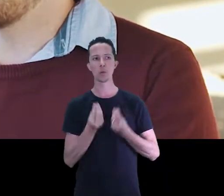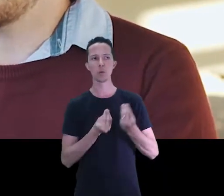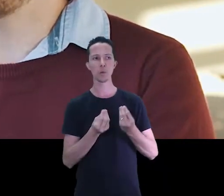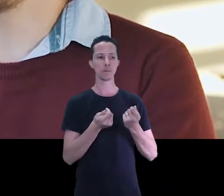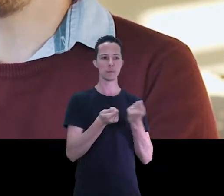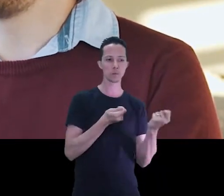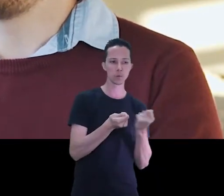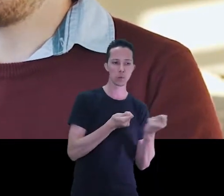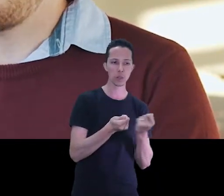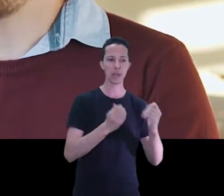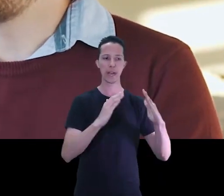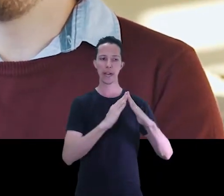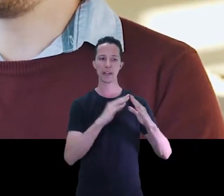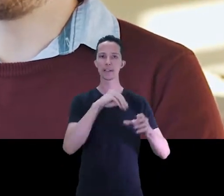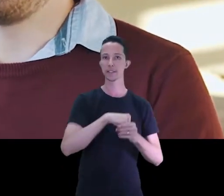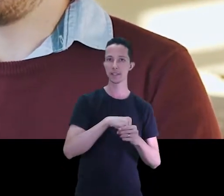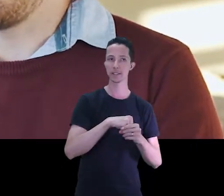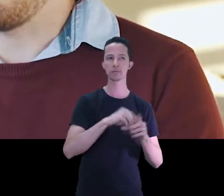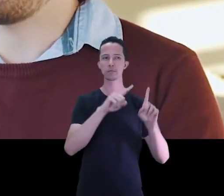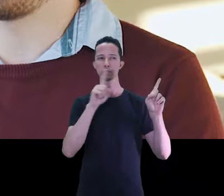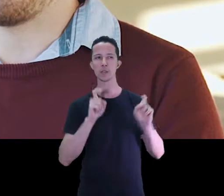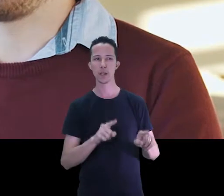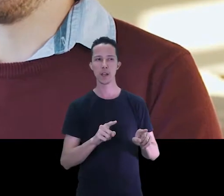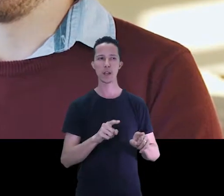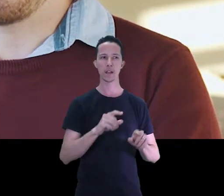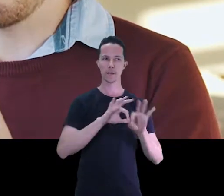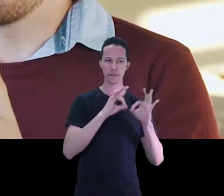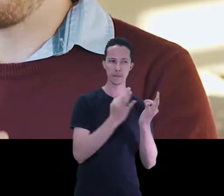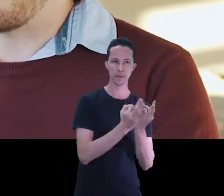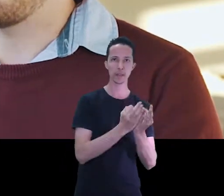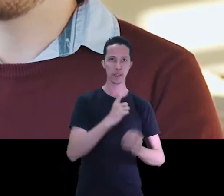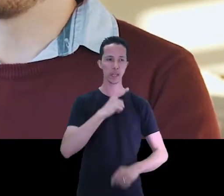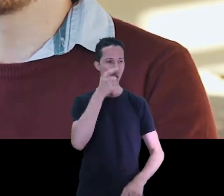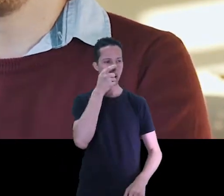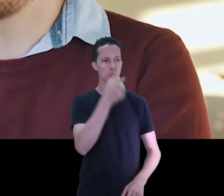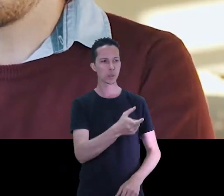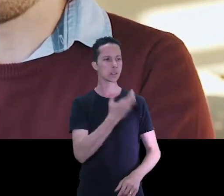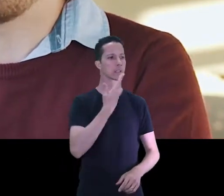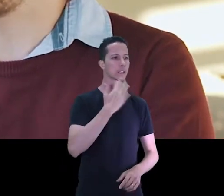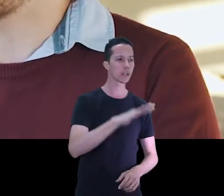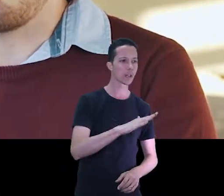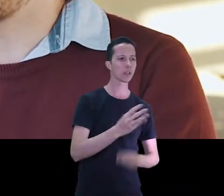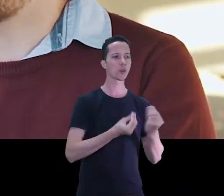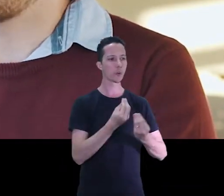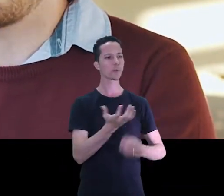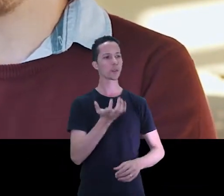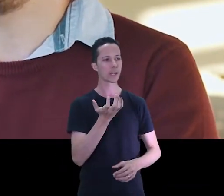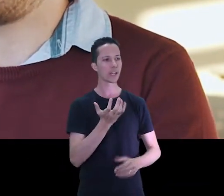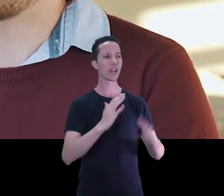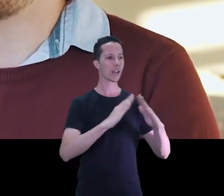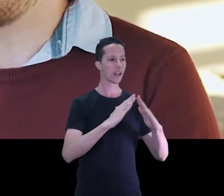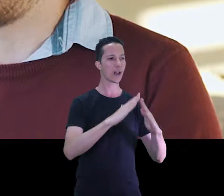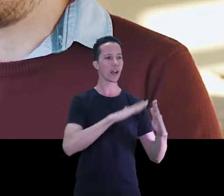exemplo, como que a gente gere o ambiente dentro da nossa casa. Será que os pais escutam o que as crianças acham sobre